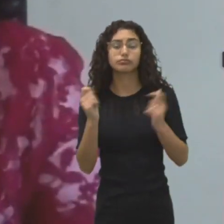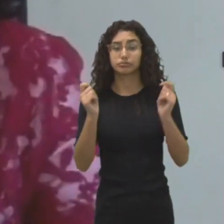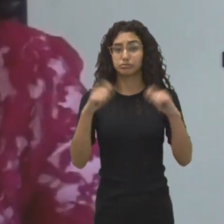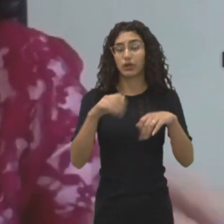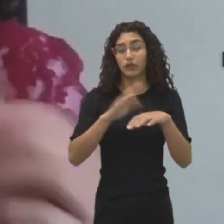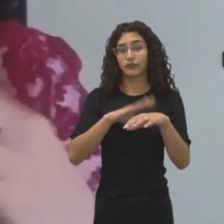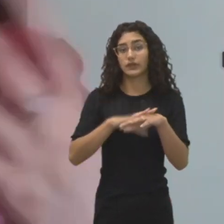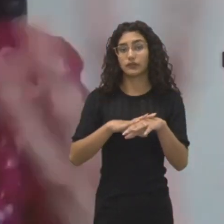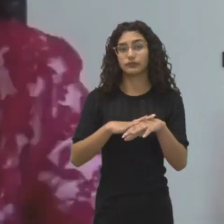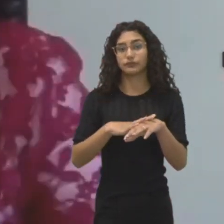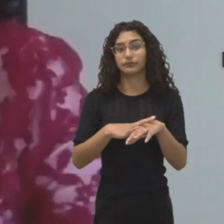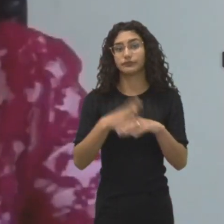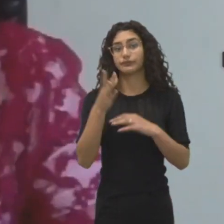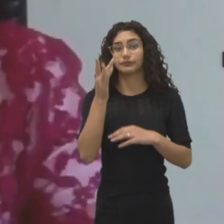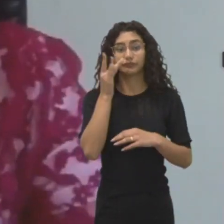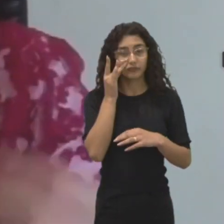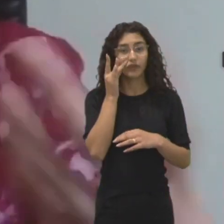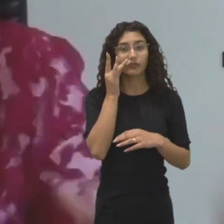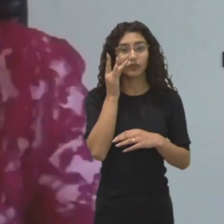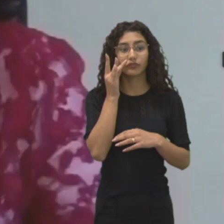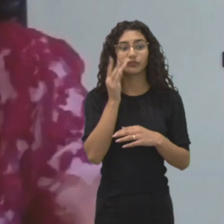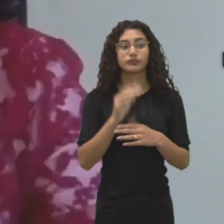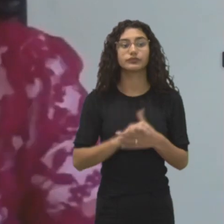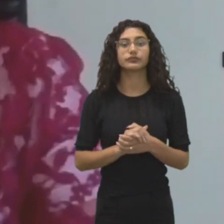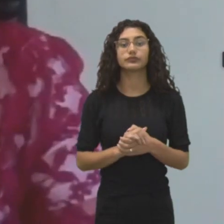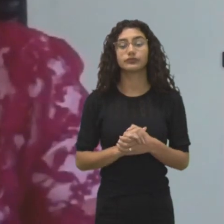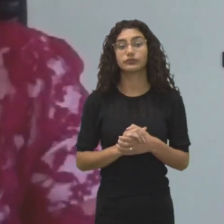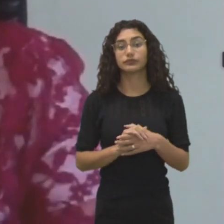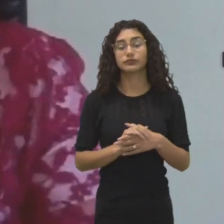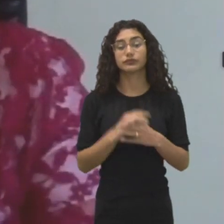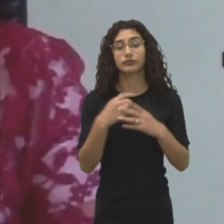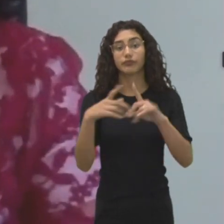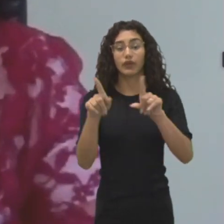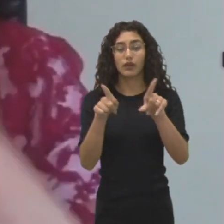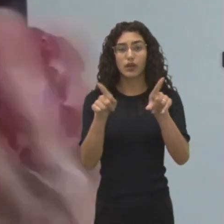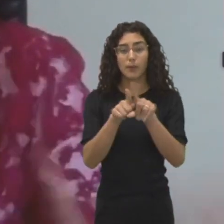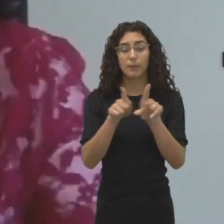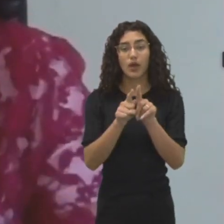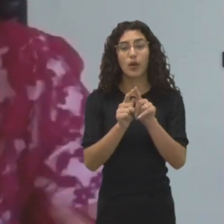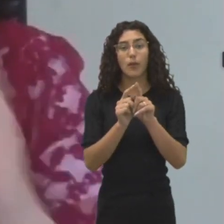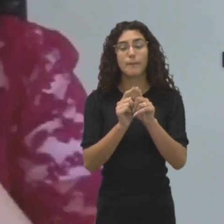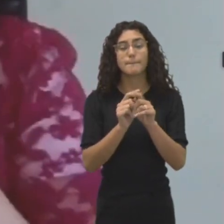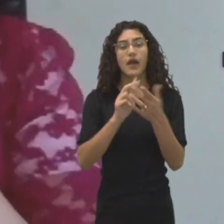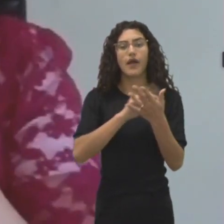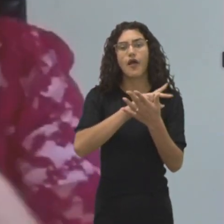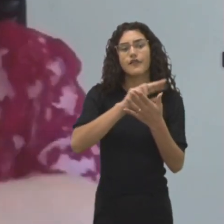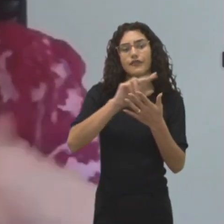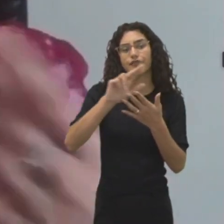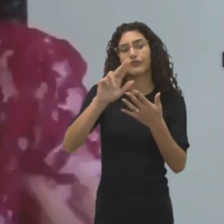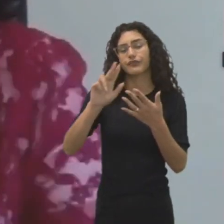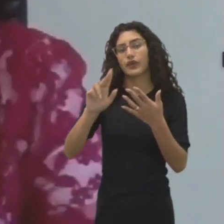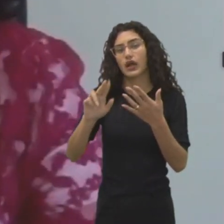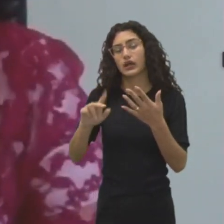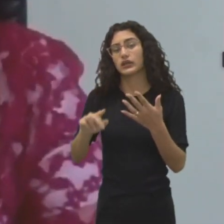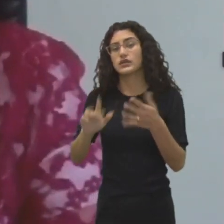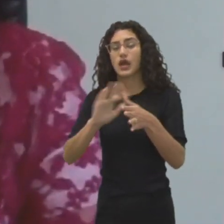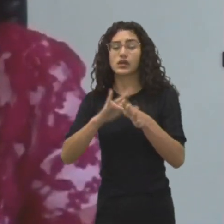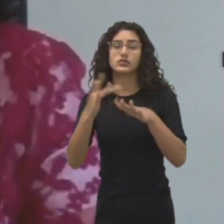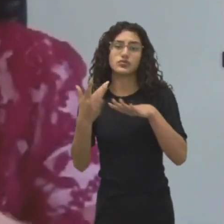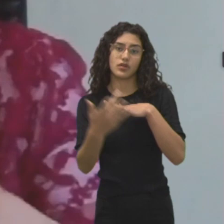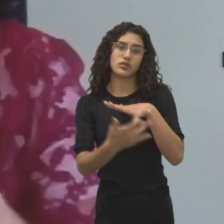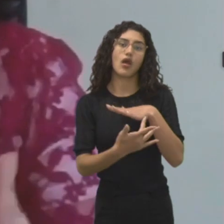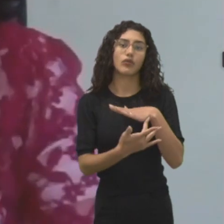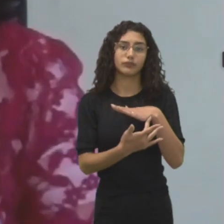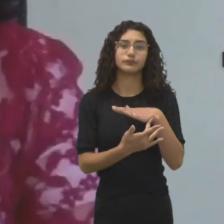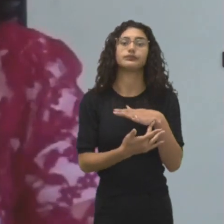ao vivo, o próprio nome diz, é ao vivo, e ela é exibida em várias redes